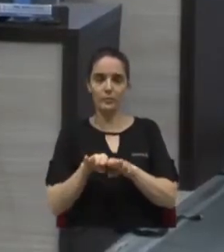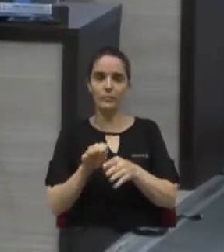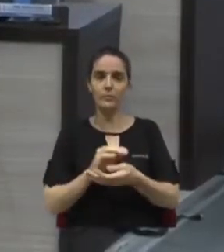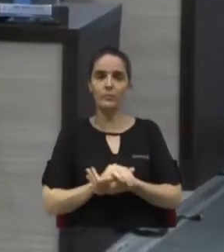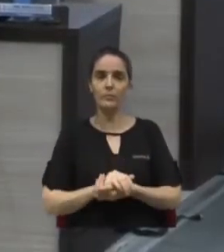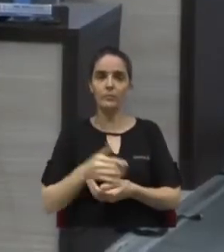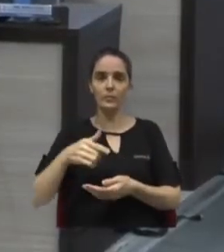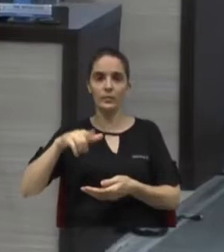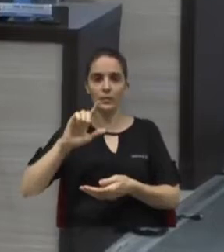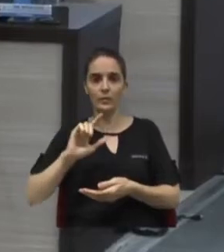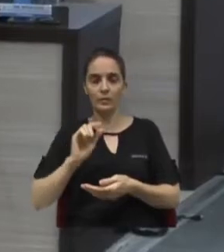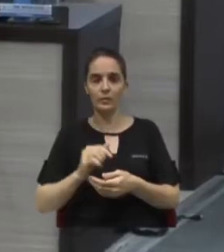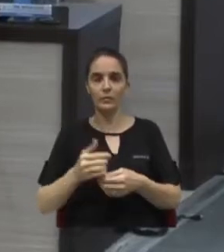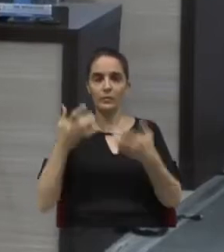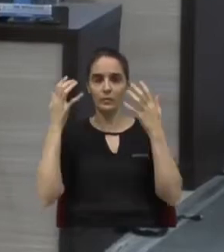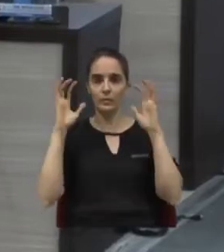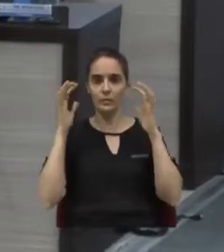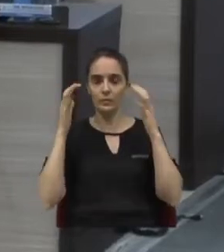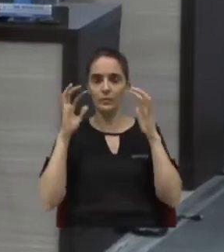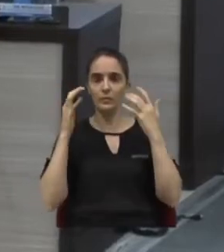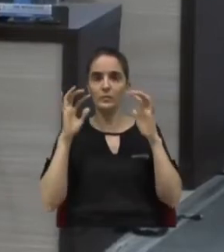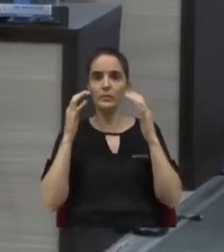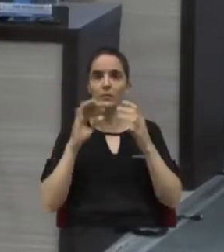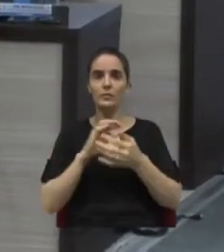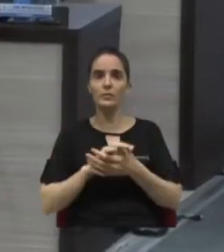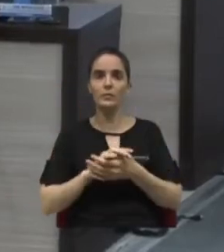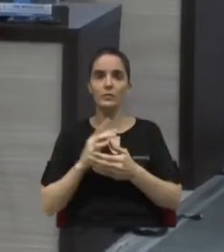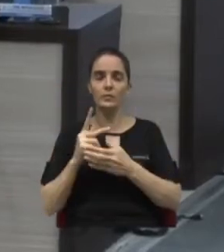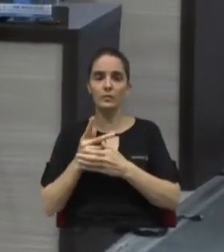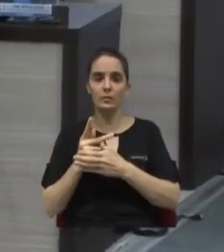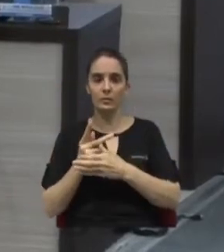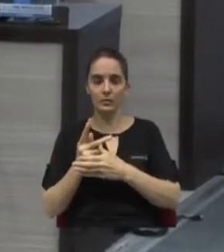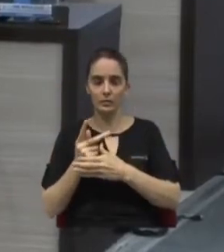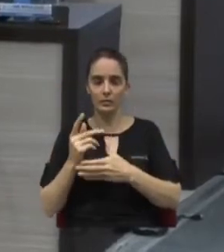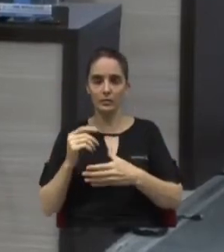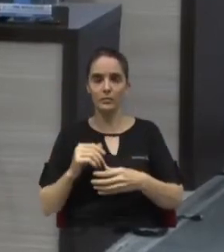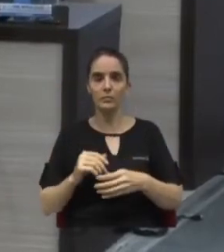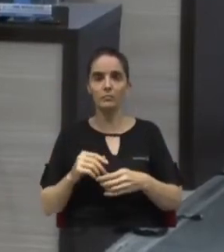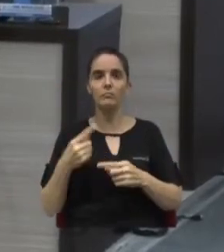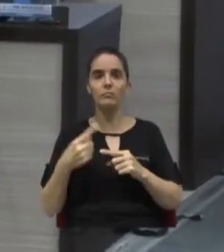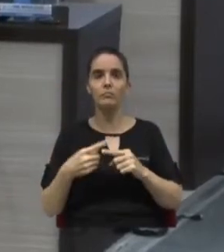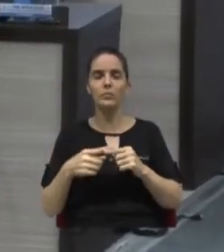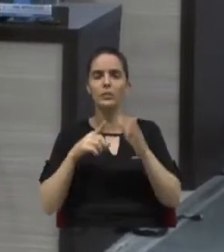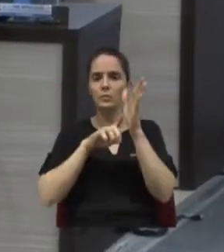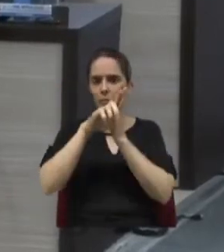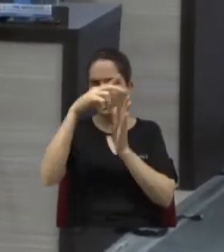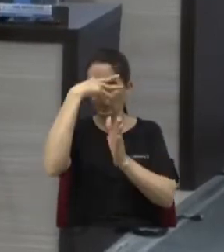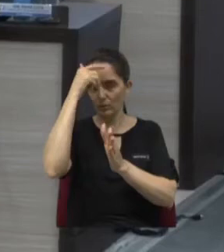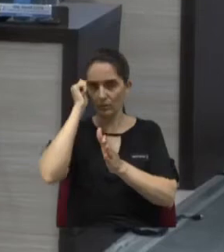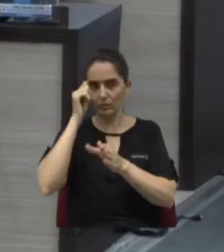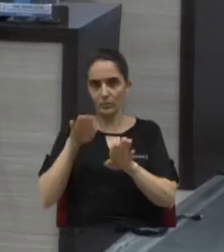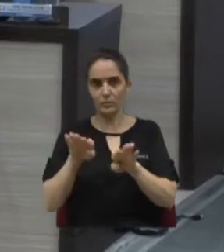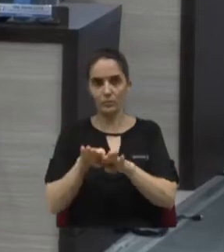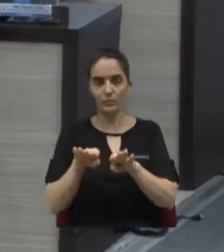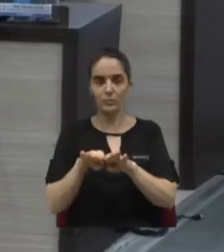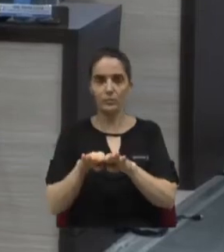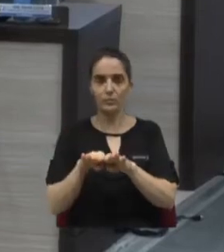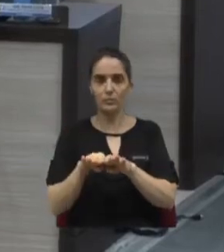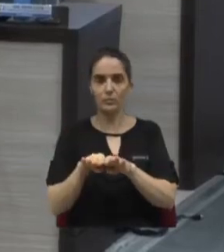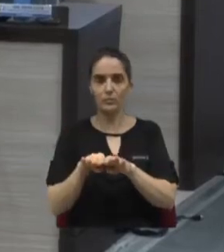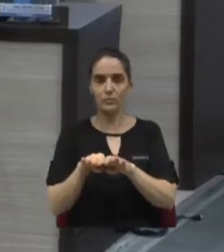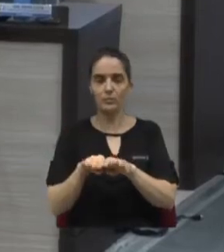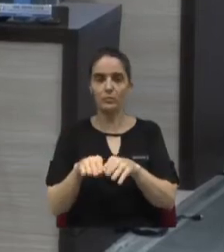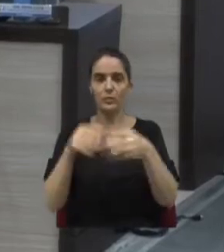qualquer coisa, eu gostaria de parabenizar o vereador Helder pela propositura e fazer um adendo,